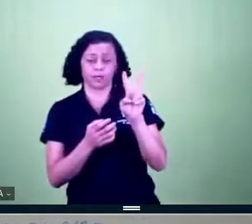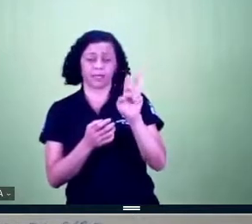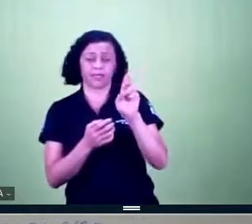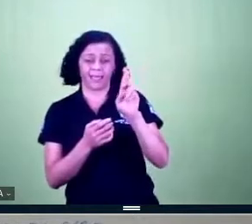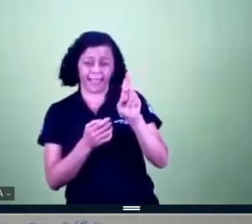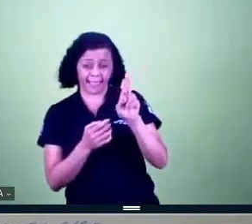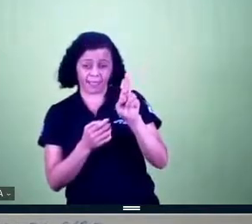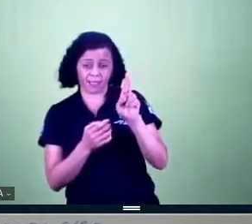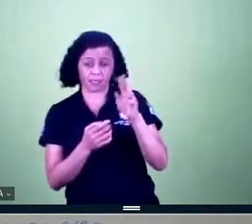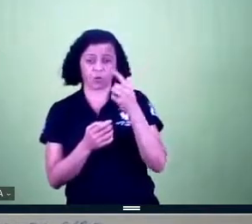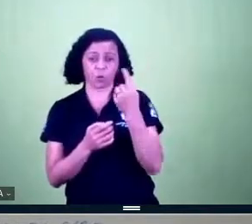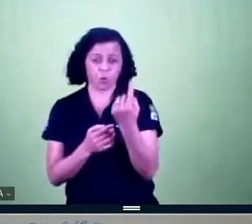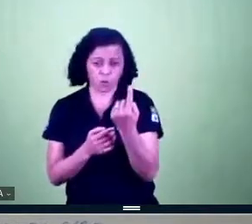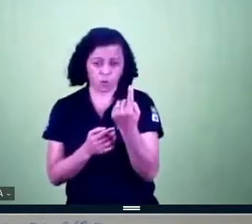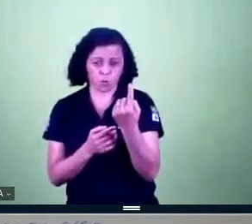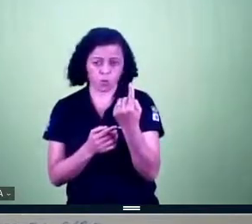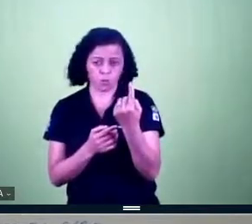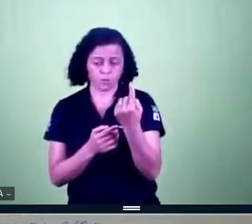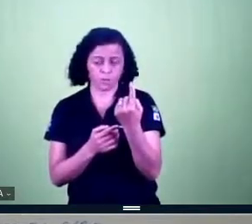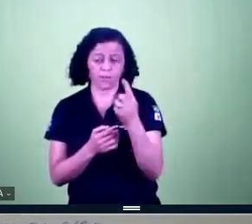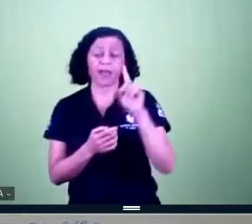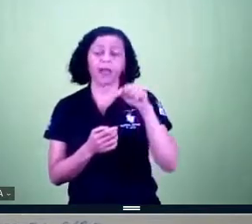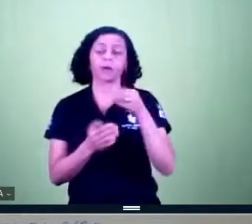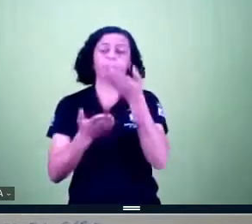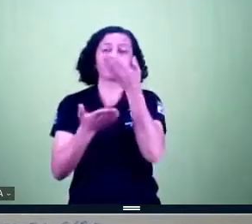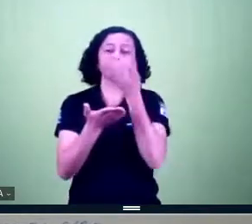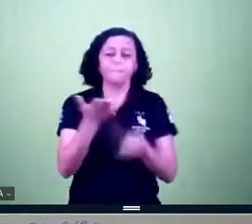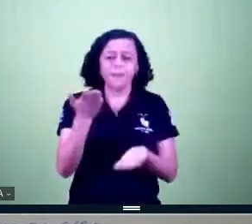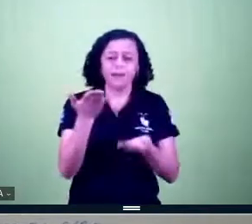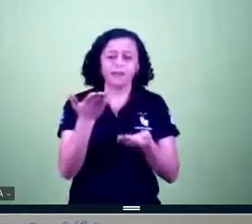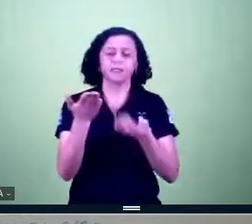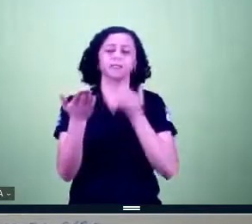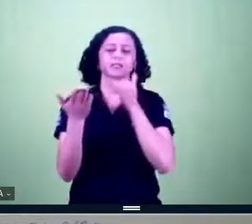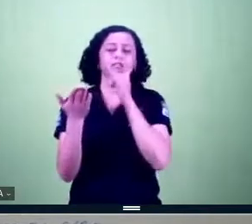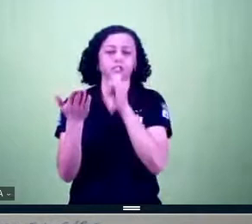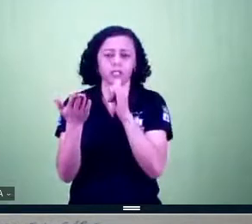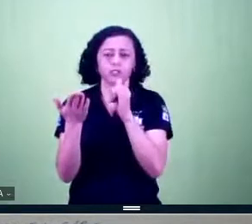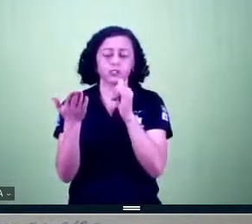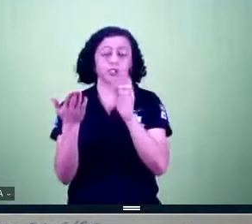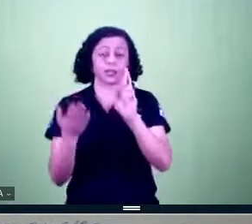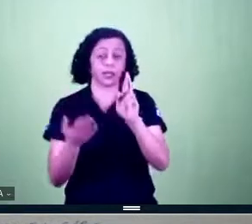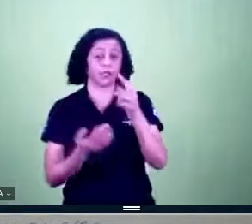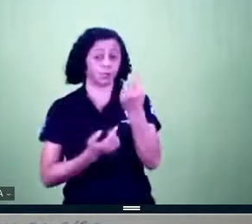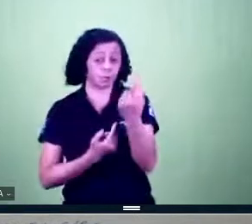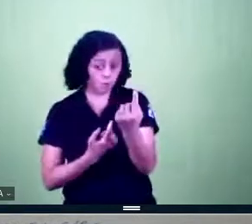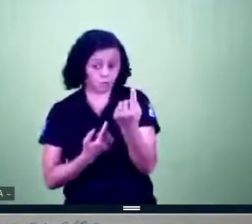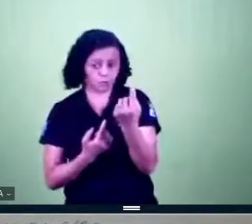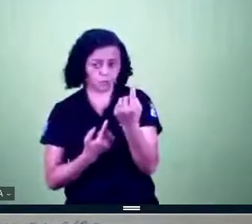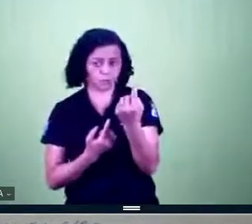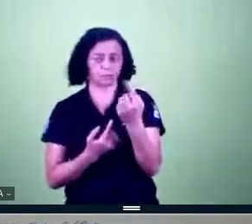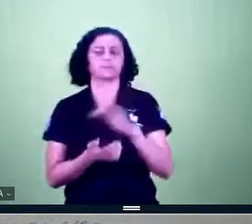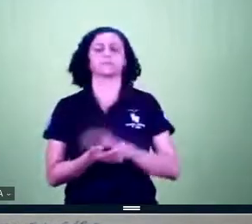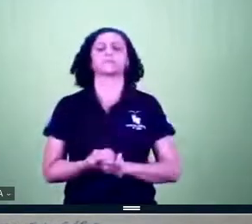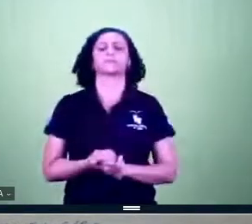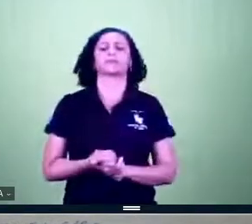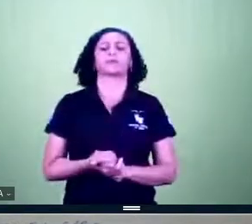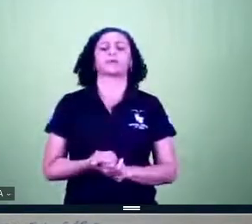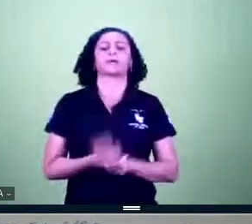VR1. O que é VR1? Queda de tensão no resistor 1. Eu vou chamar esse daqui, essa setinha vermelha